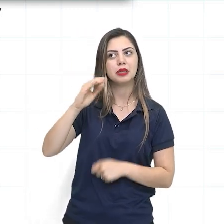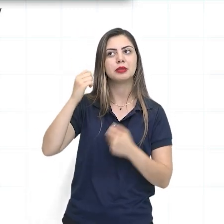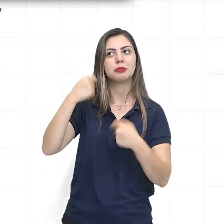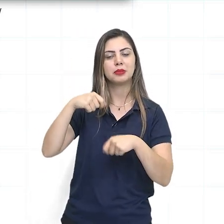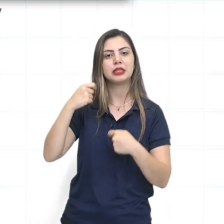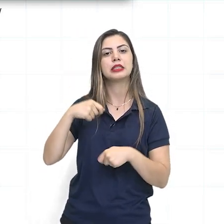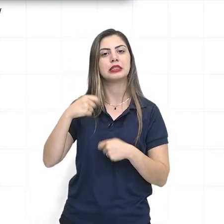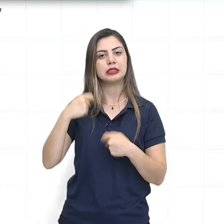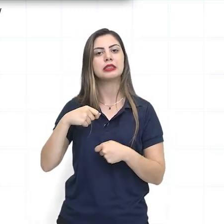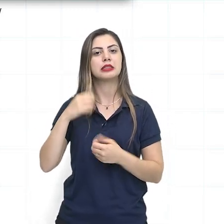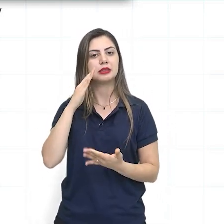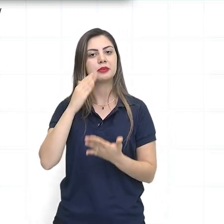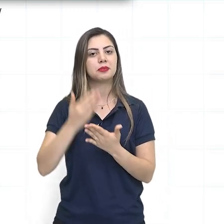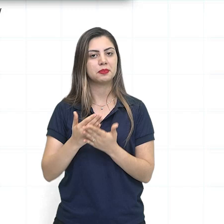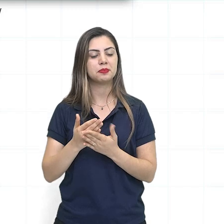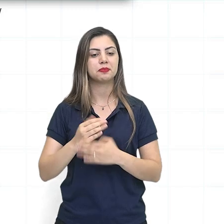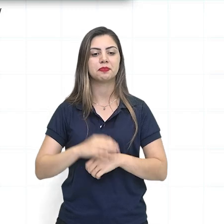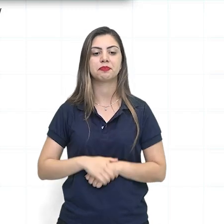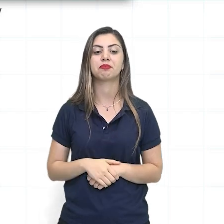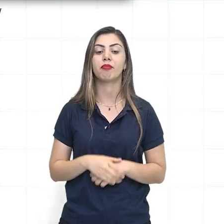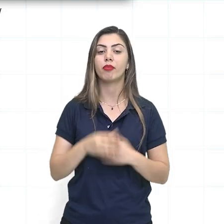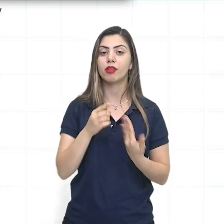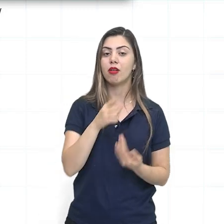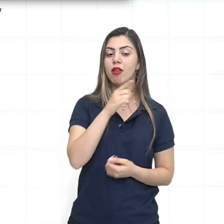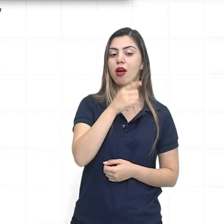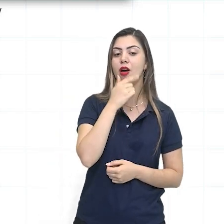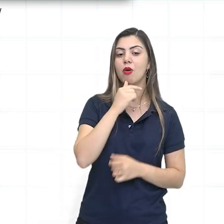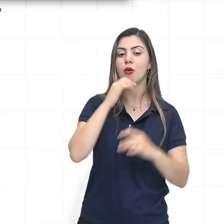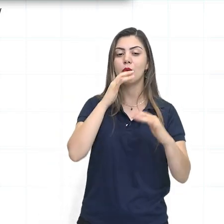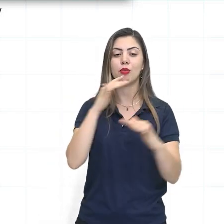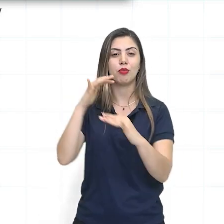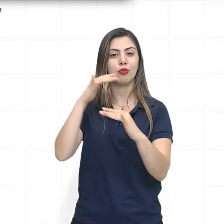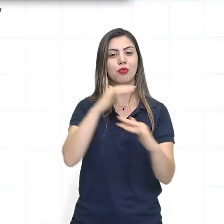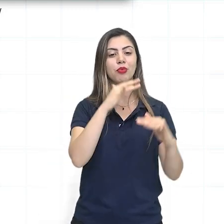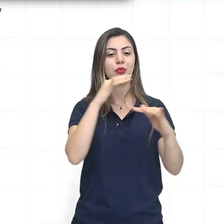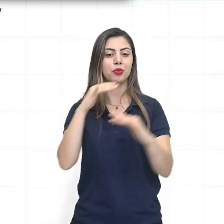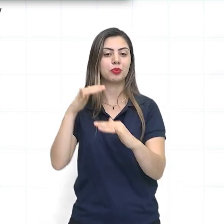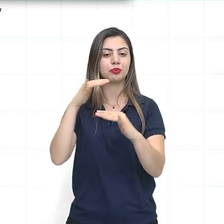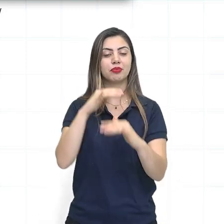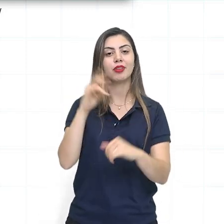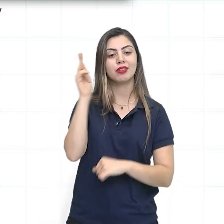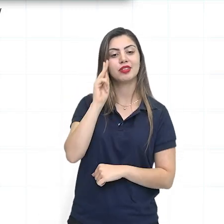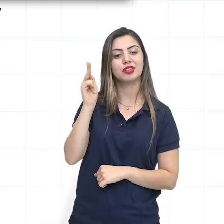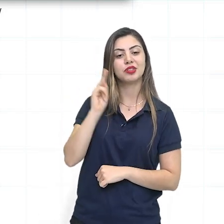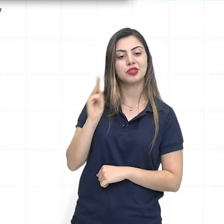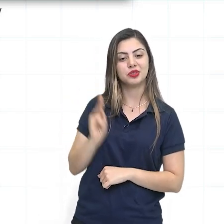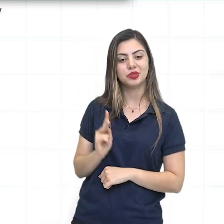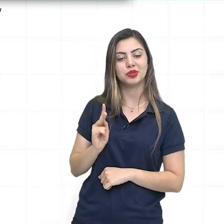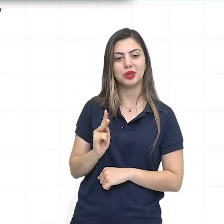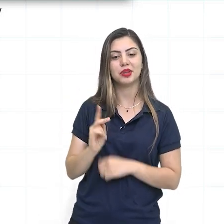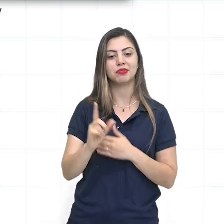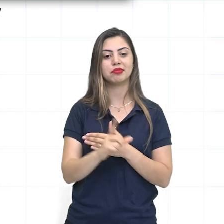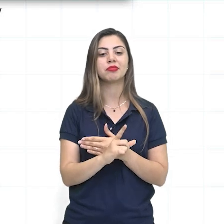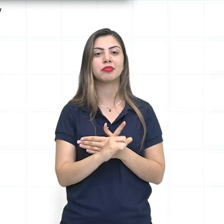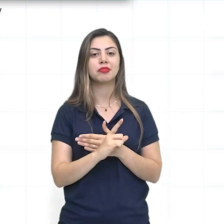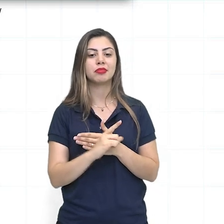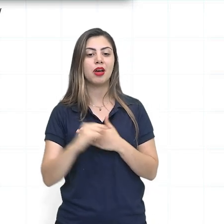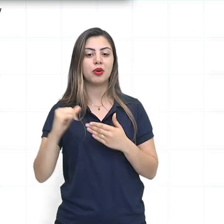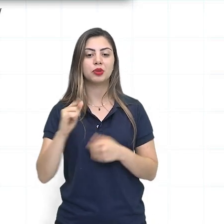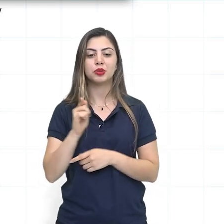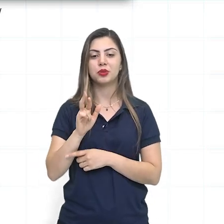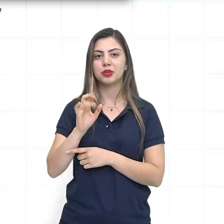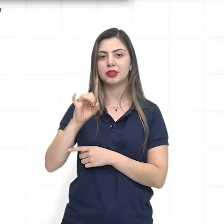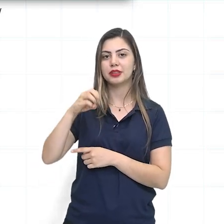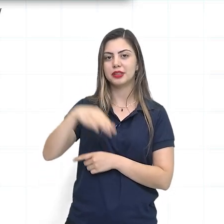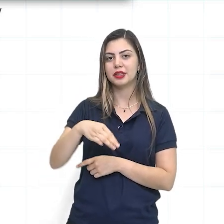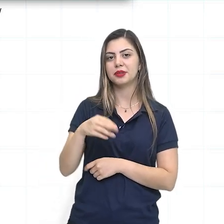valorizar suas promessas. O flautista de Hamelin. Contos dos Irmãos Grimm, adaptado.